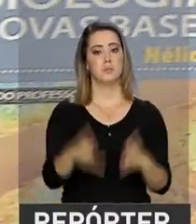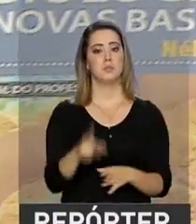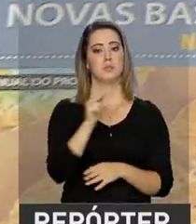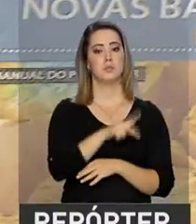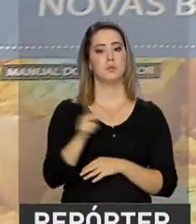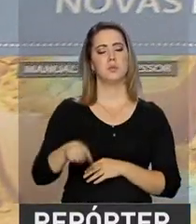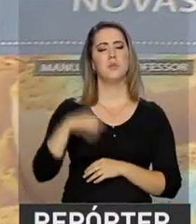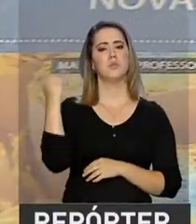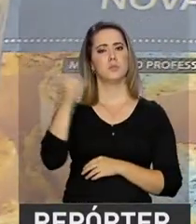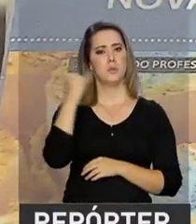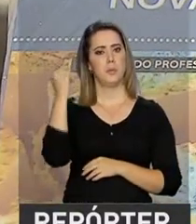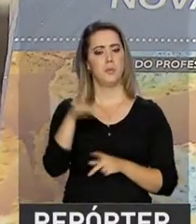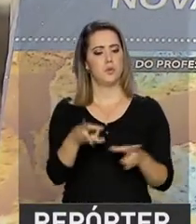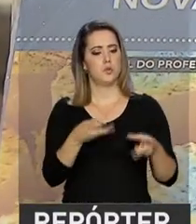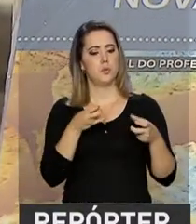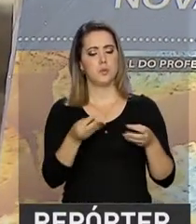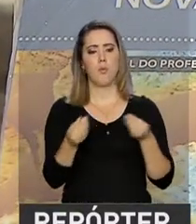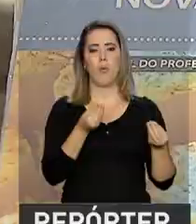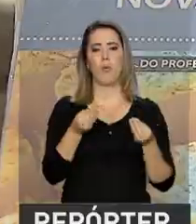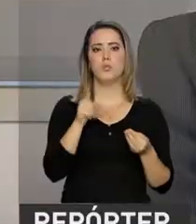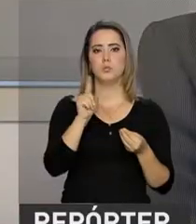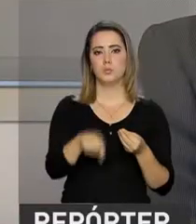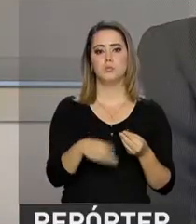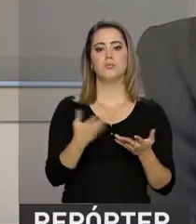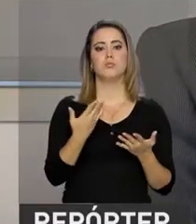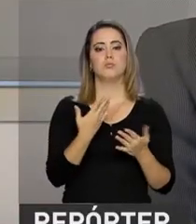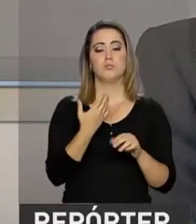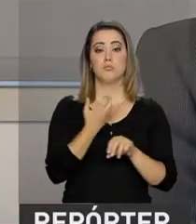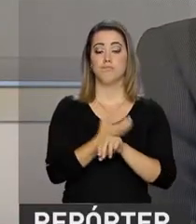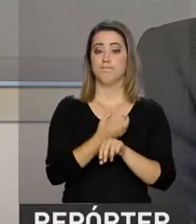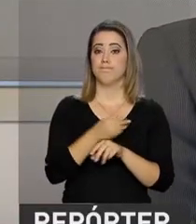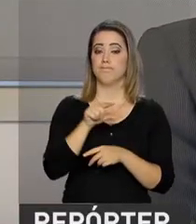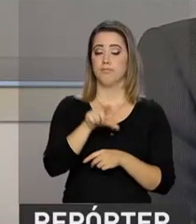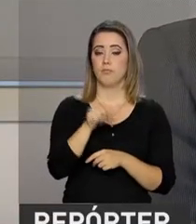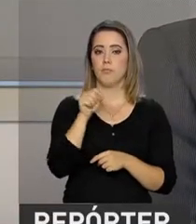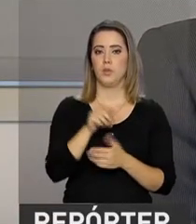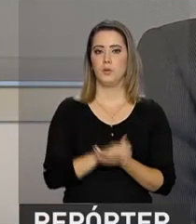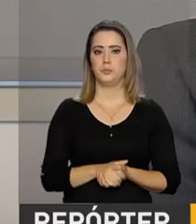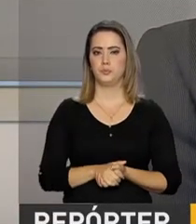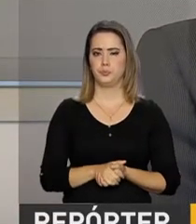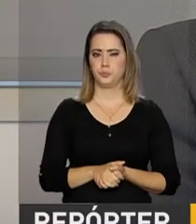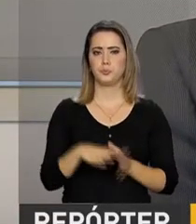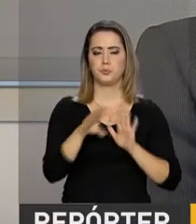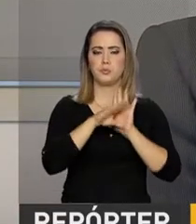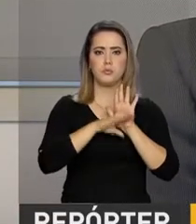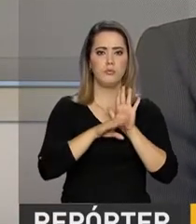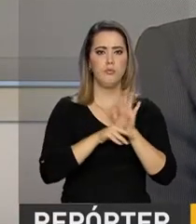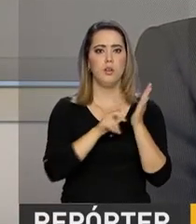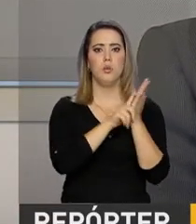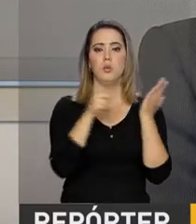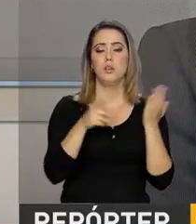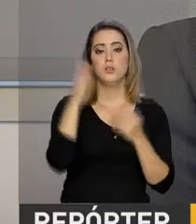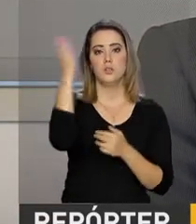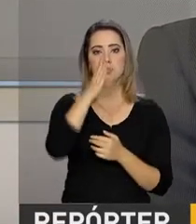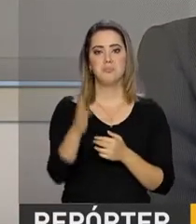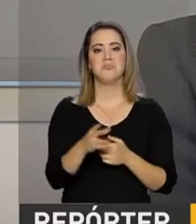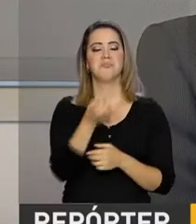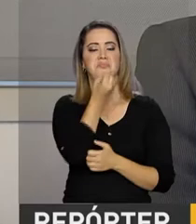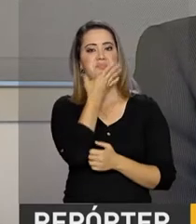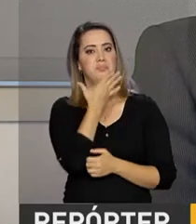essencial na avaliação do material que vai ser usado o programa do livro brasil sem dúvida é um dos programas mais elogiados